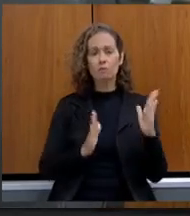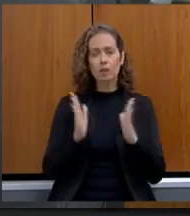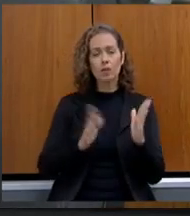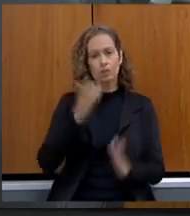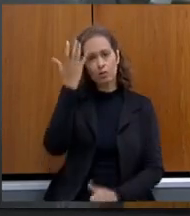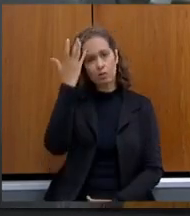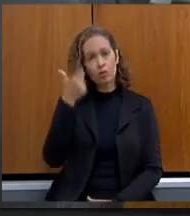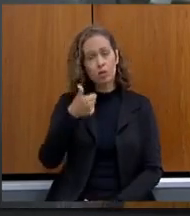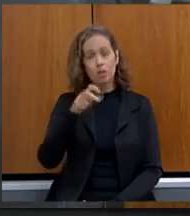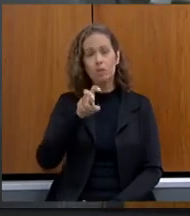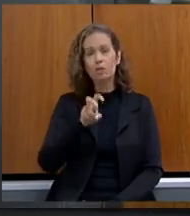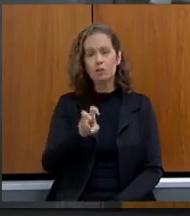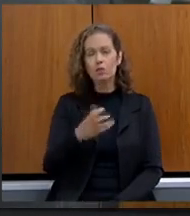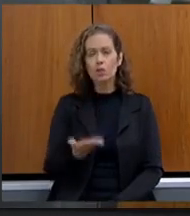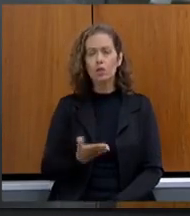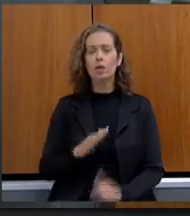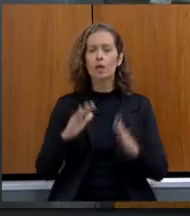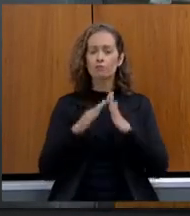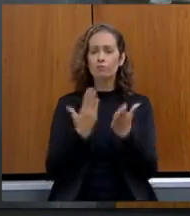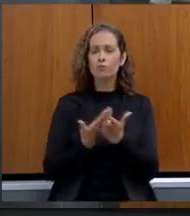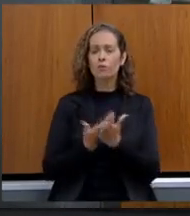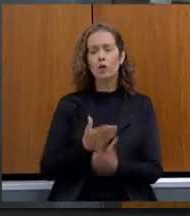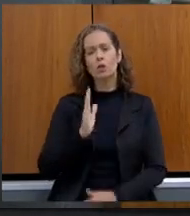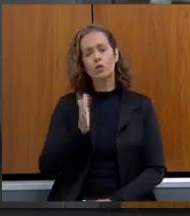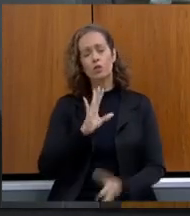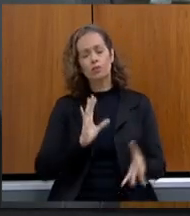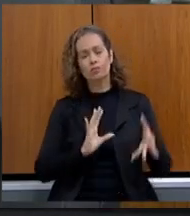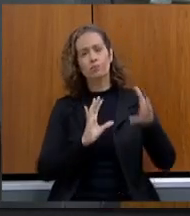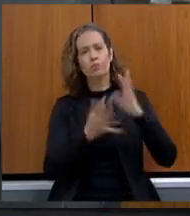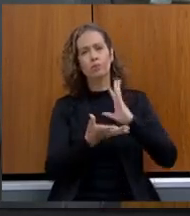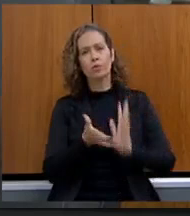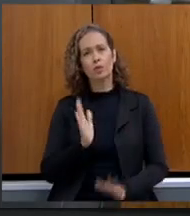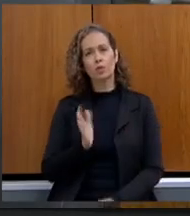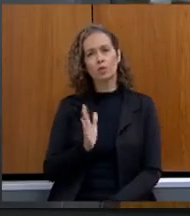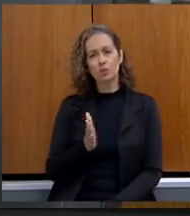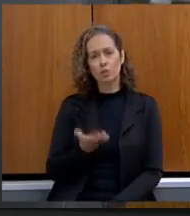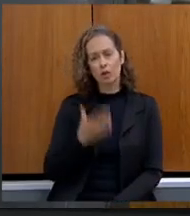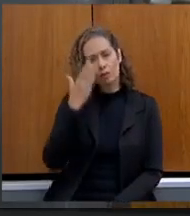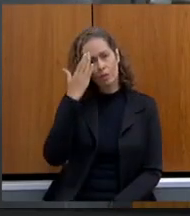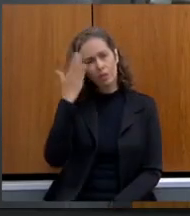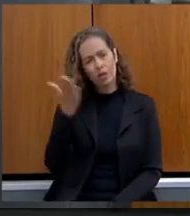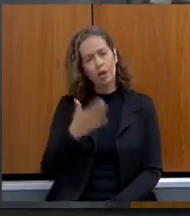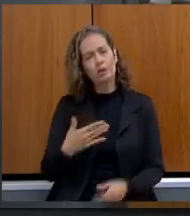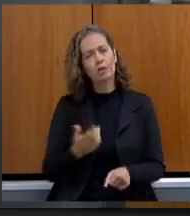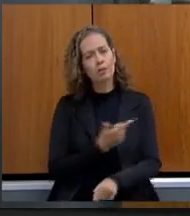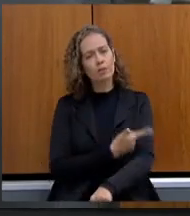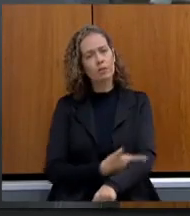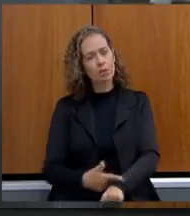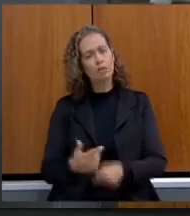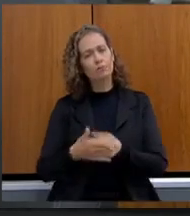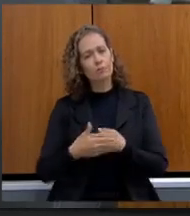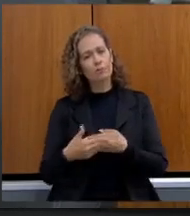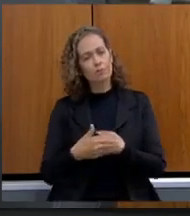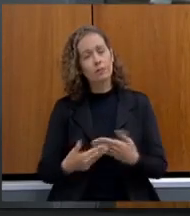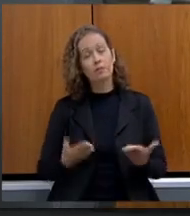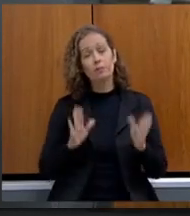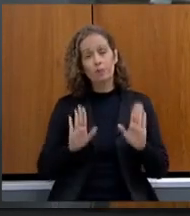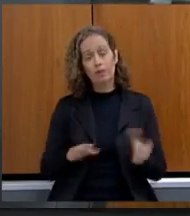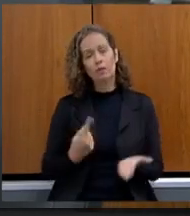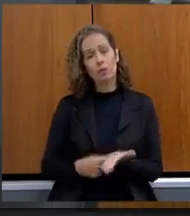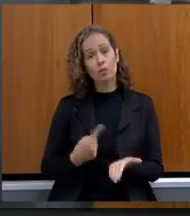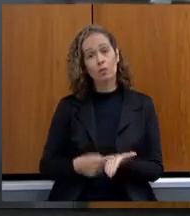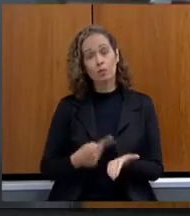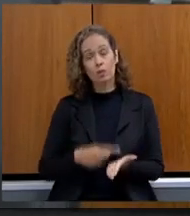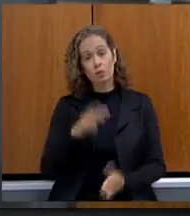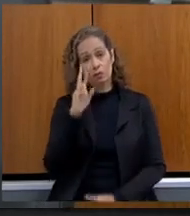a aldeia a escola já tem condições de fazer a reforma Obrigado pela gentileza mas é o nosso compromisso com o senhor e com